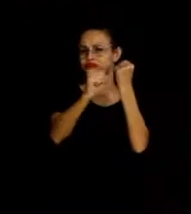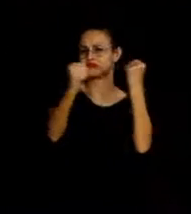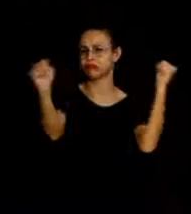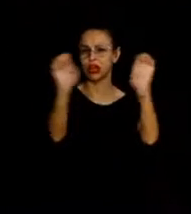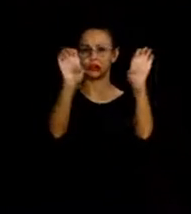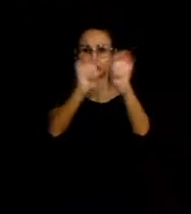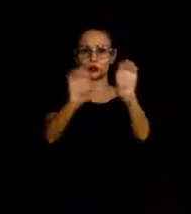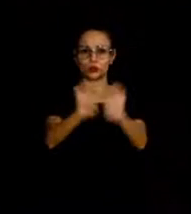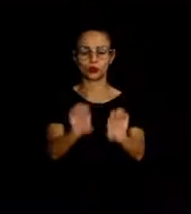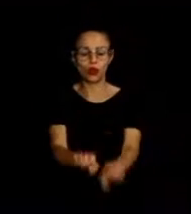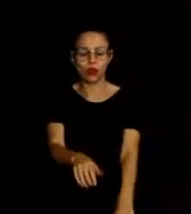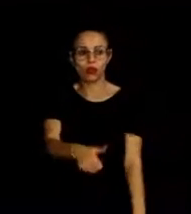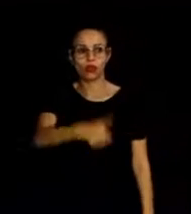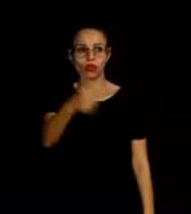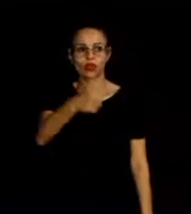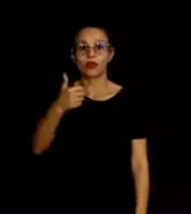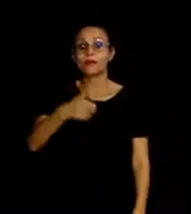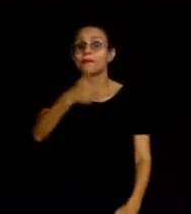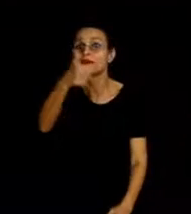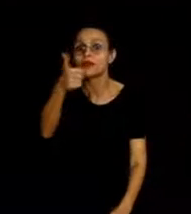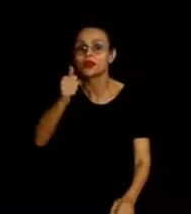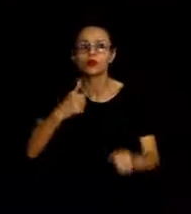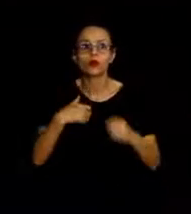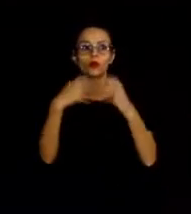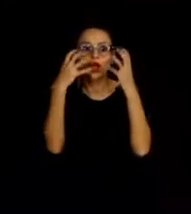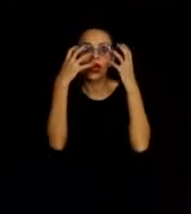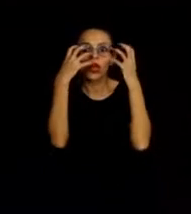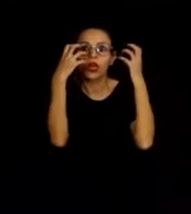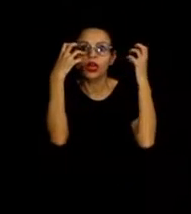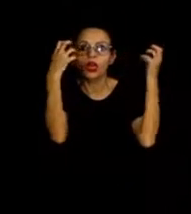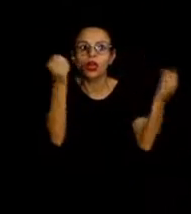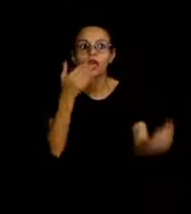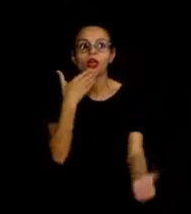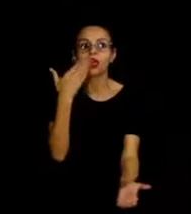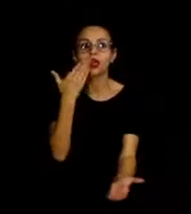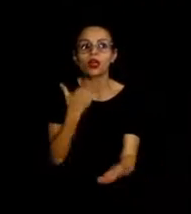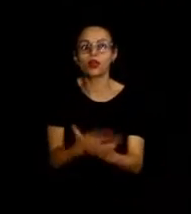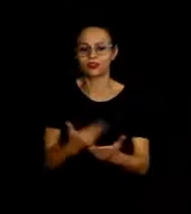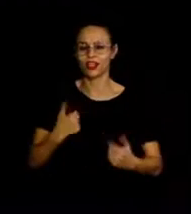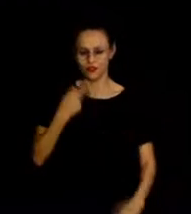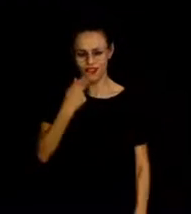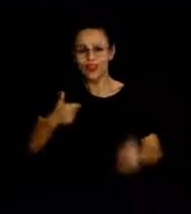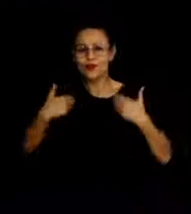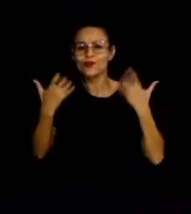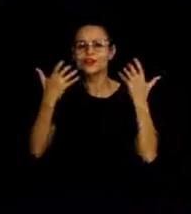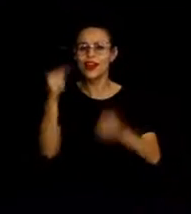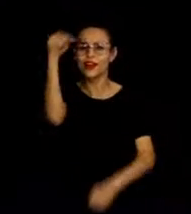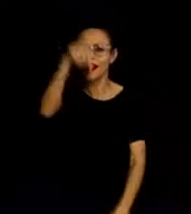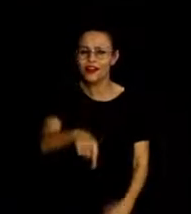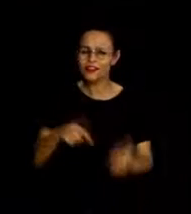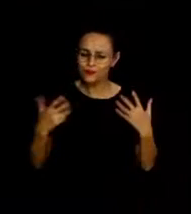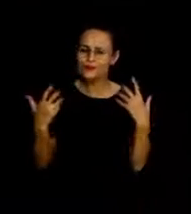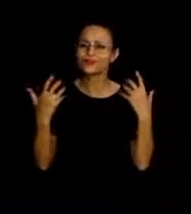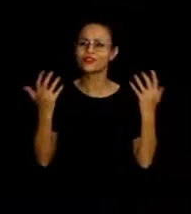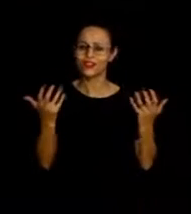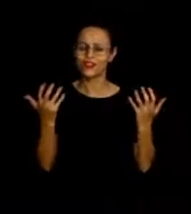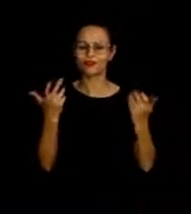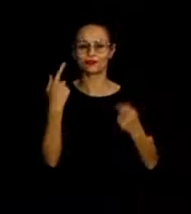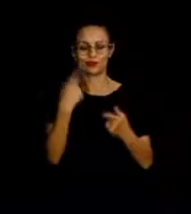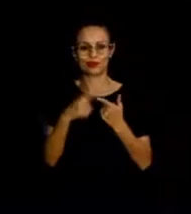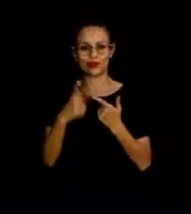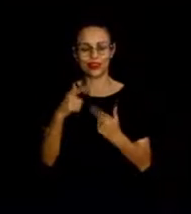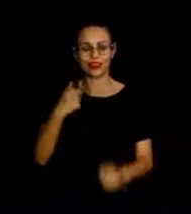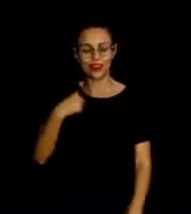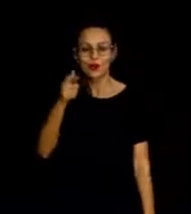Aquilo em primeiro lugar me deslumbrou e eu falei é aqui que eu quero estar porque eu